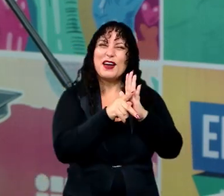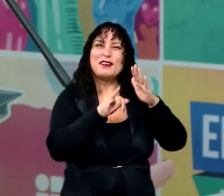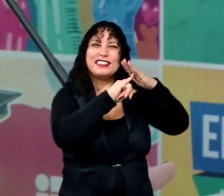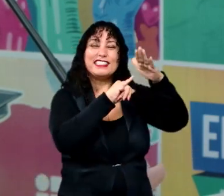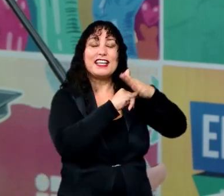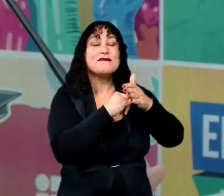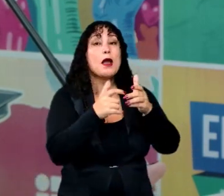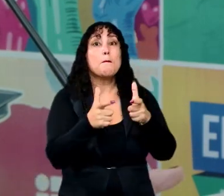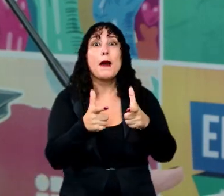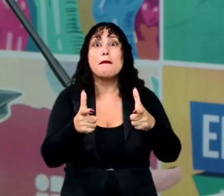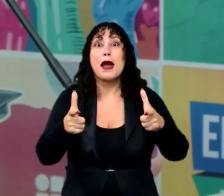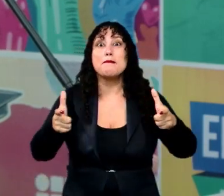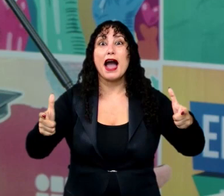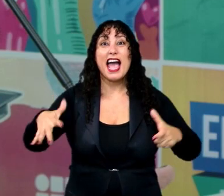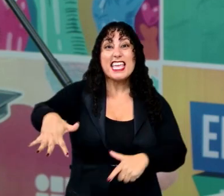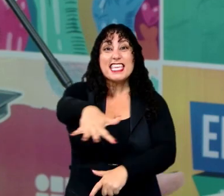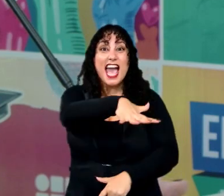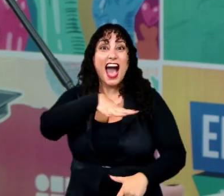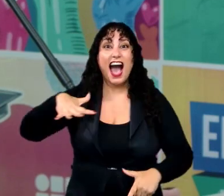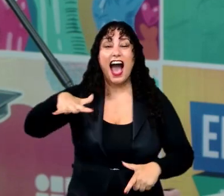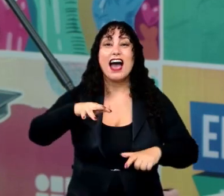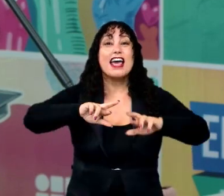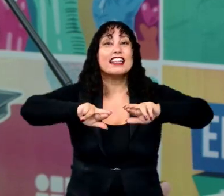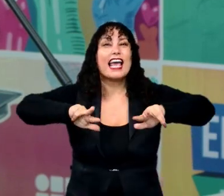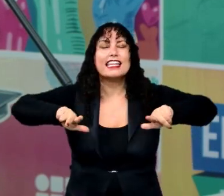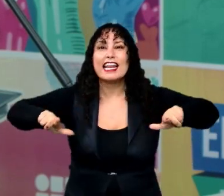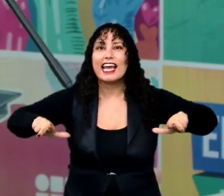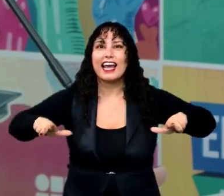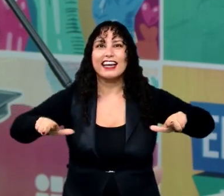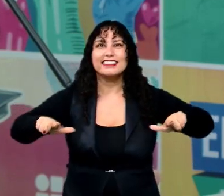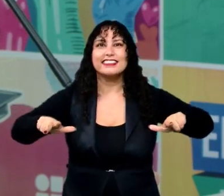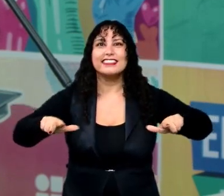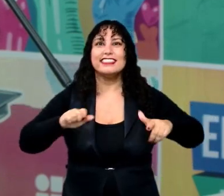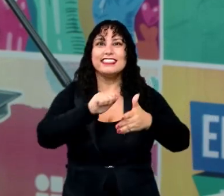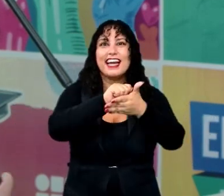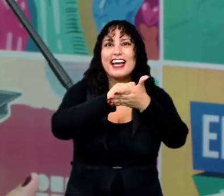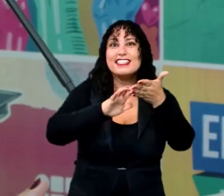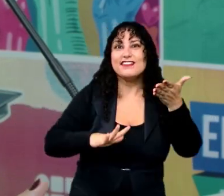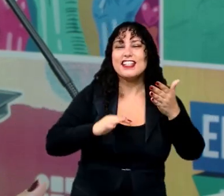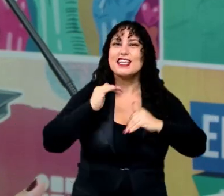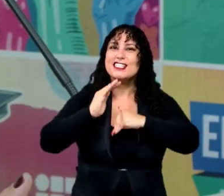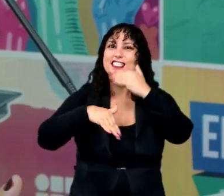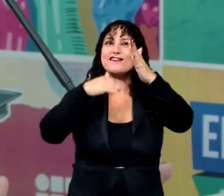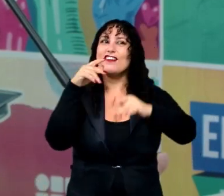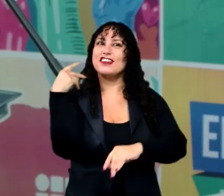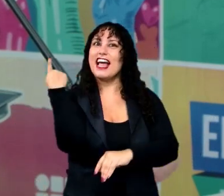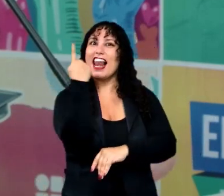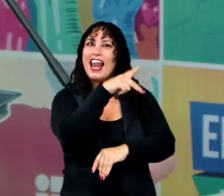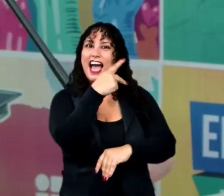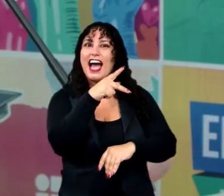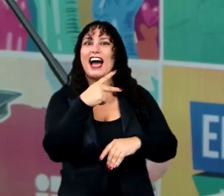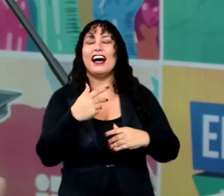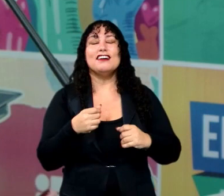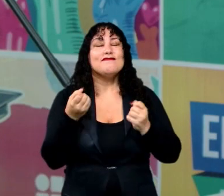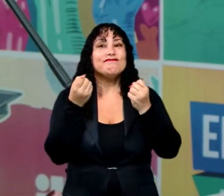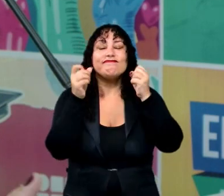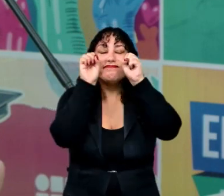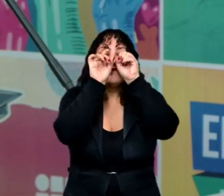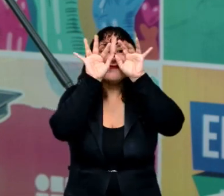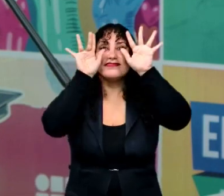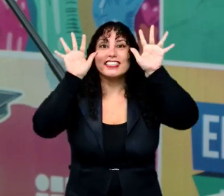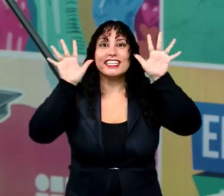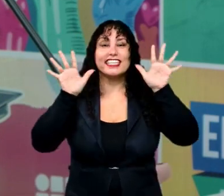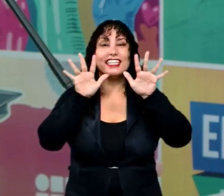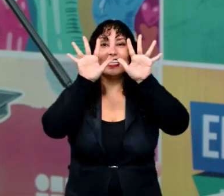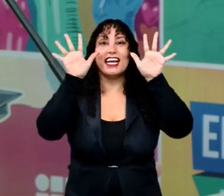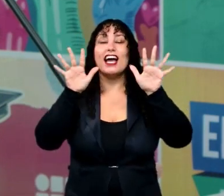imensidão que ele é em área né e a diversidade de atividades que são desenvolvidas lá brilham os olhos né então